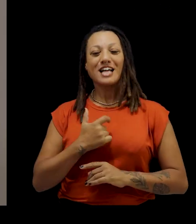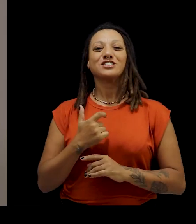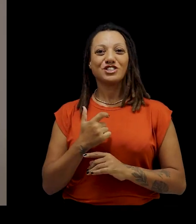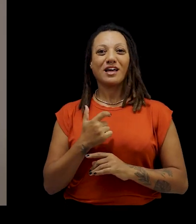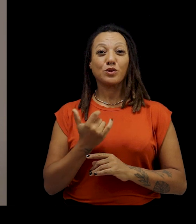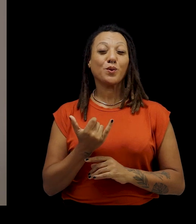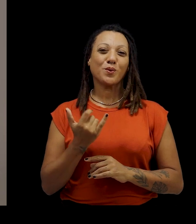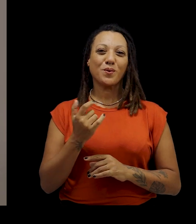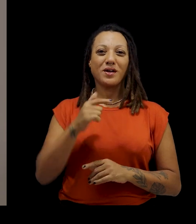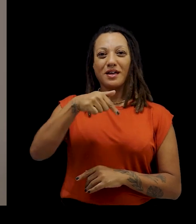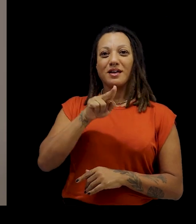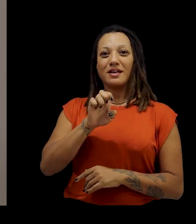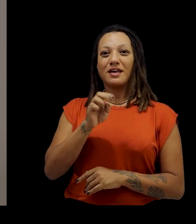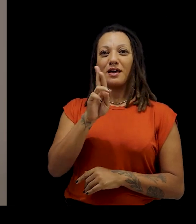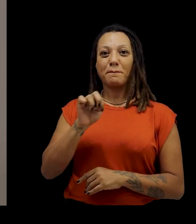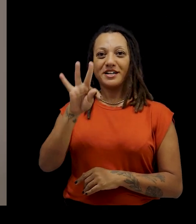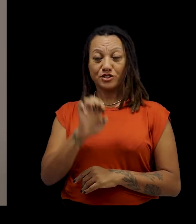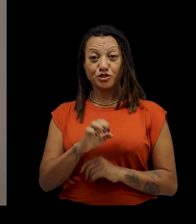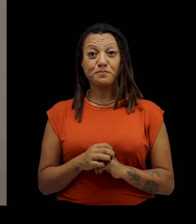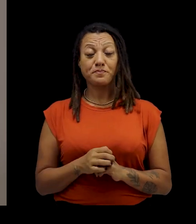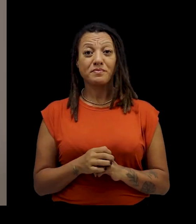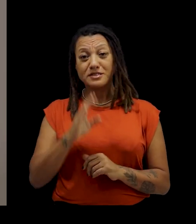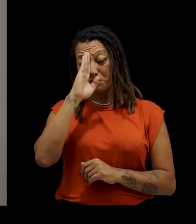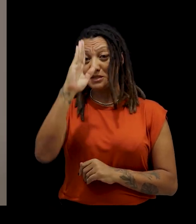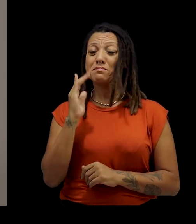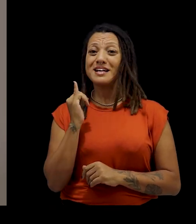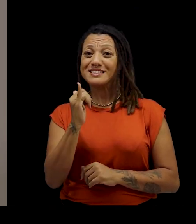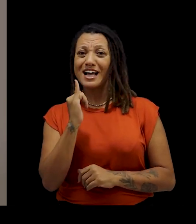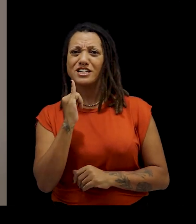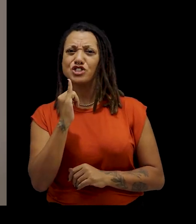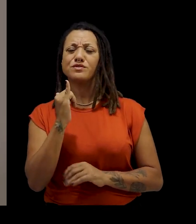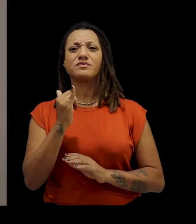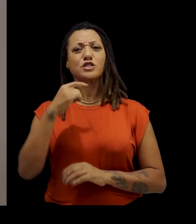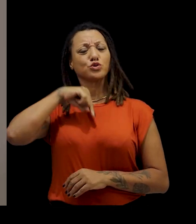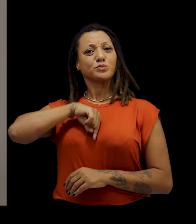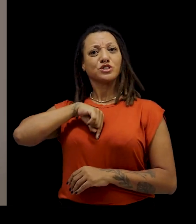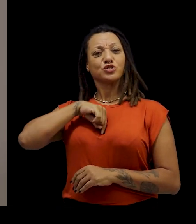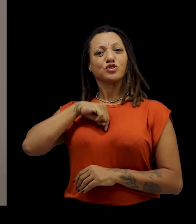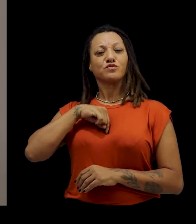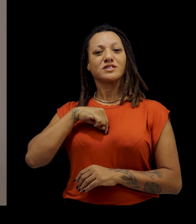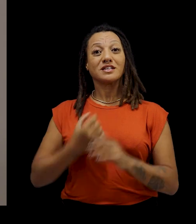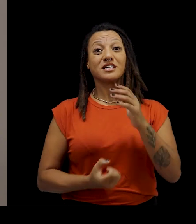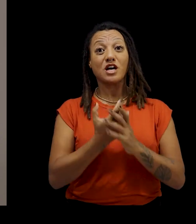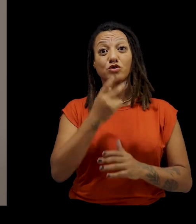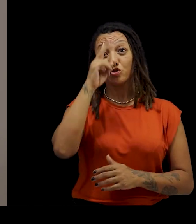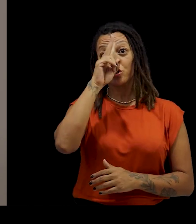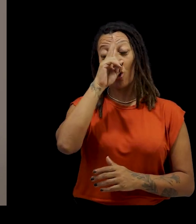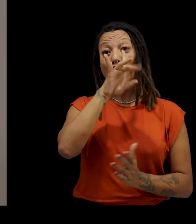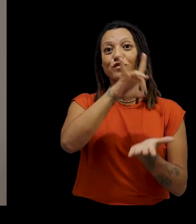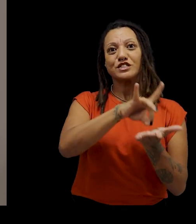narrativas mitológicas e cósmicas também faz pensar no papel de narrativas subjetivas na construção de histórias oficiais e